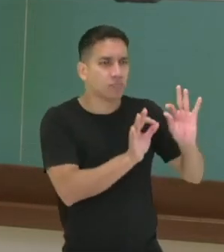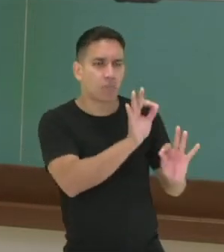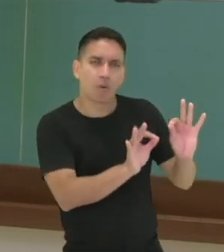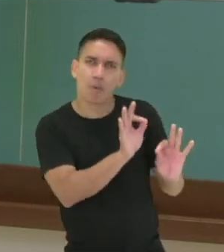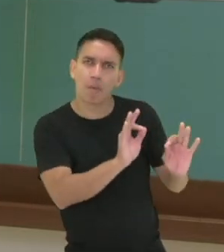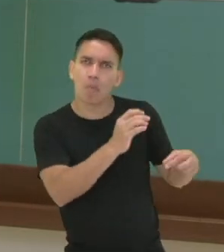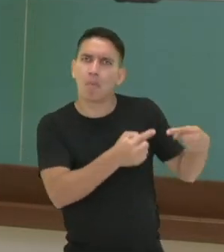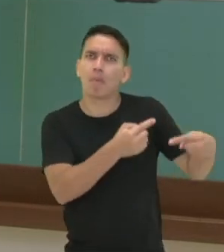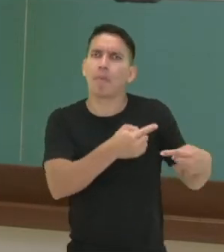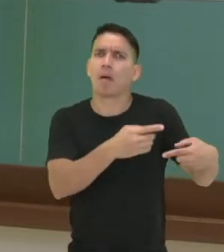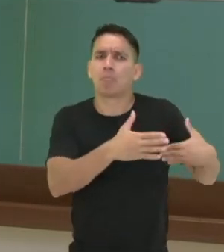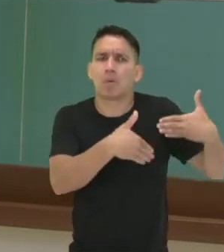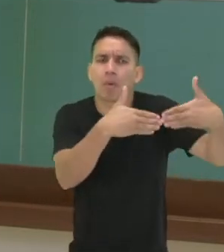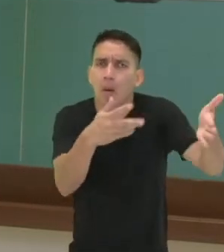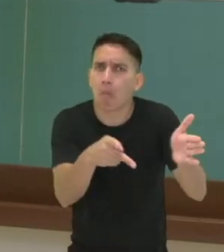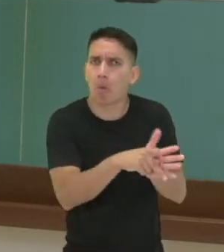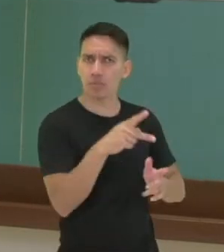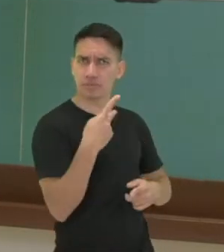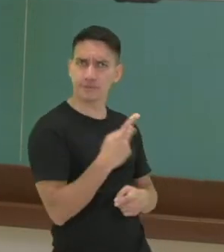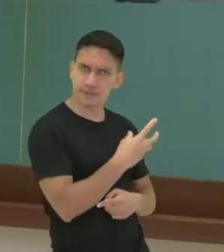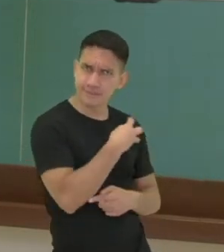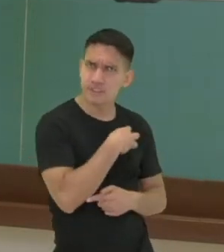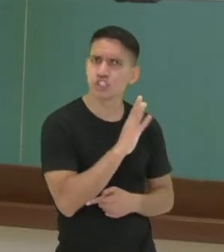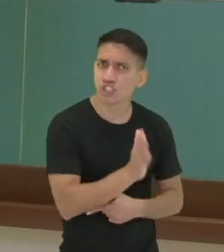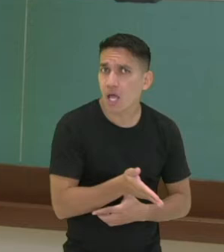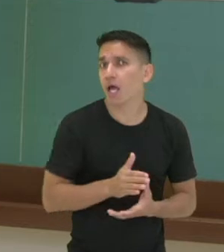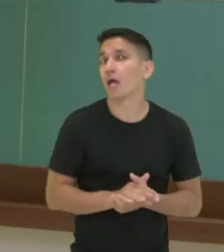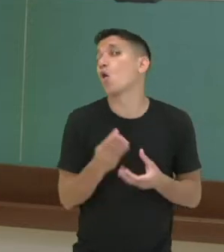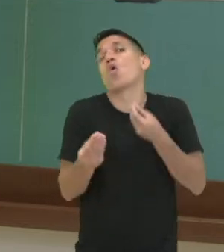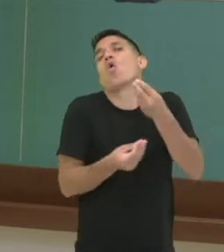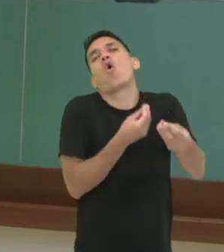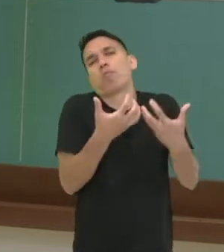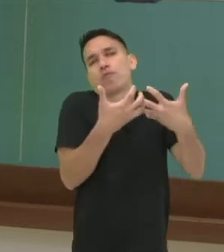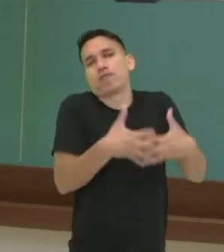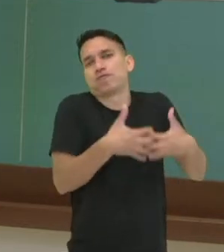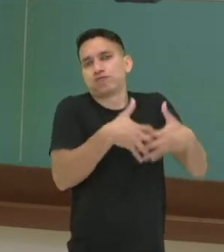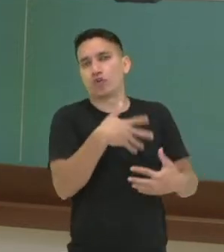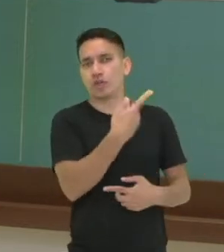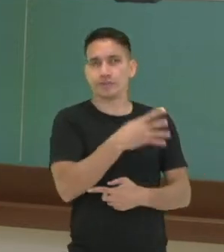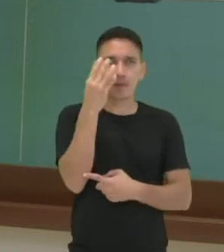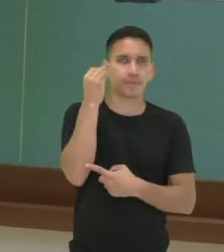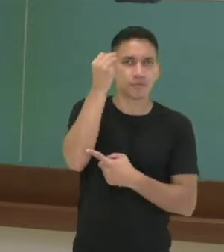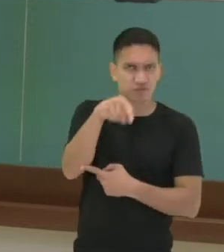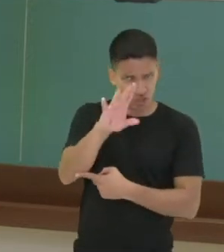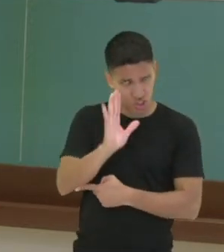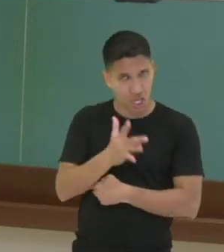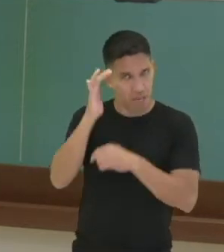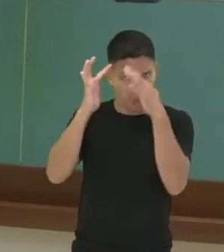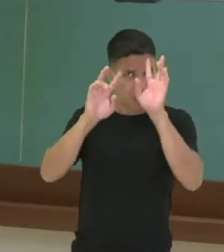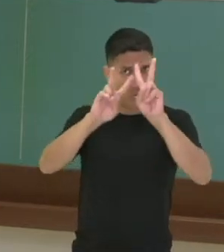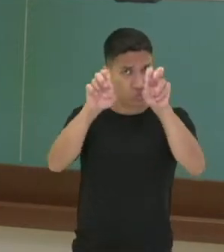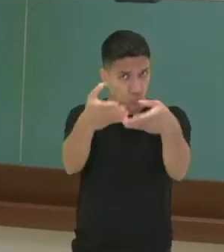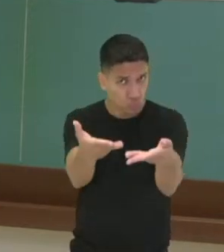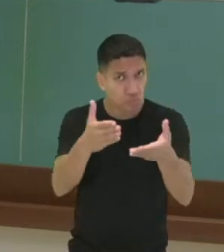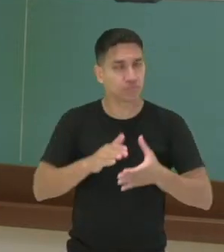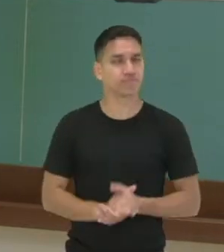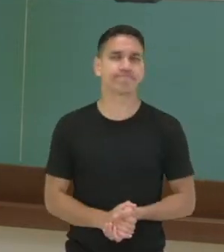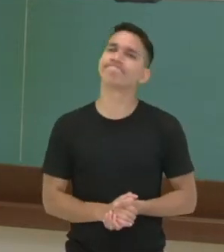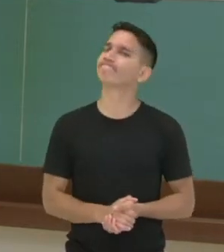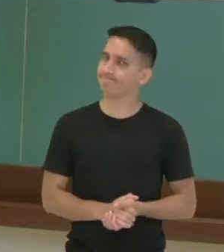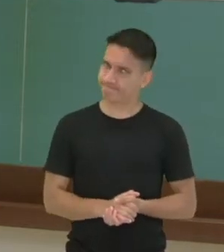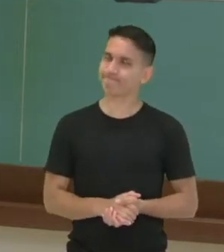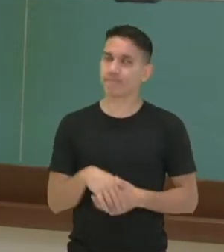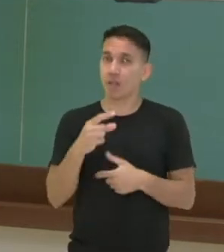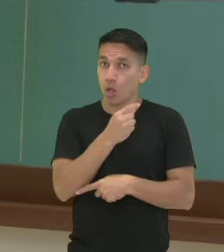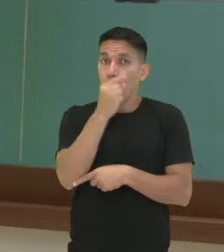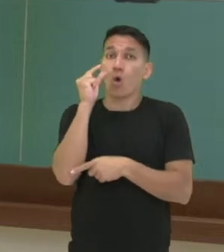organização política própria, né? Como que era essa experiência? Você já pensou sobre isso? Então, o que o Wolff